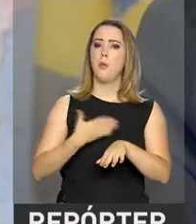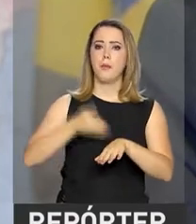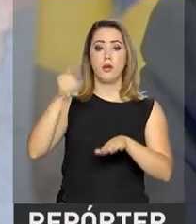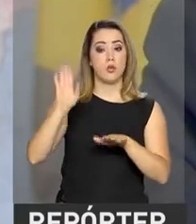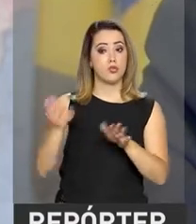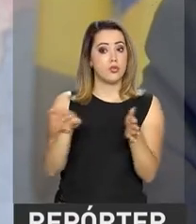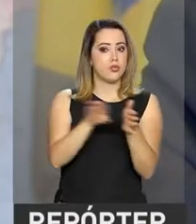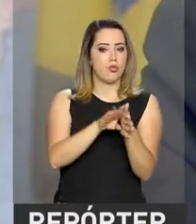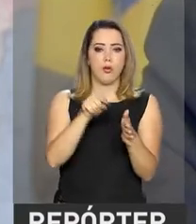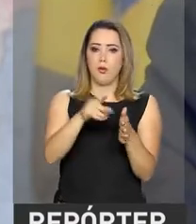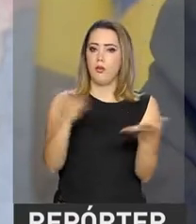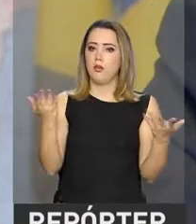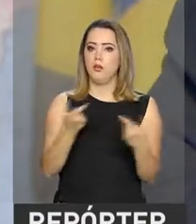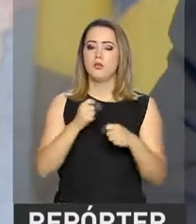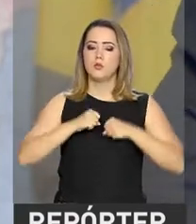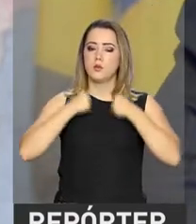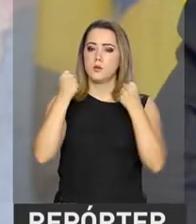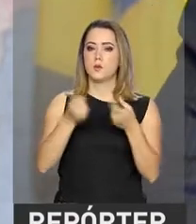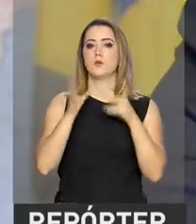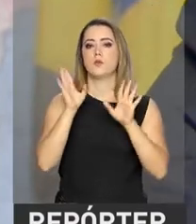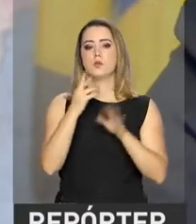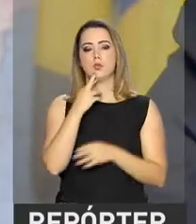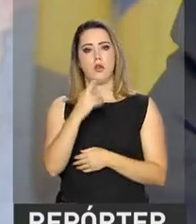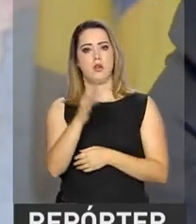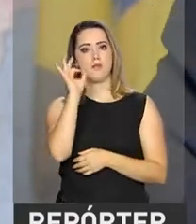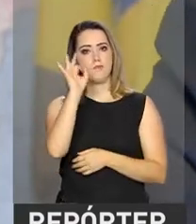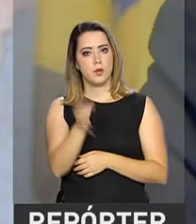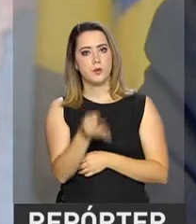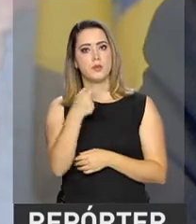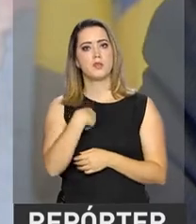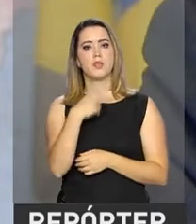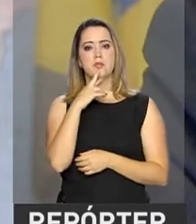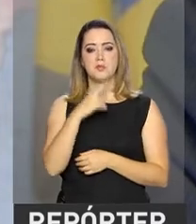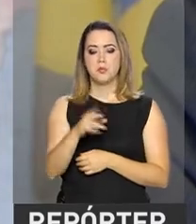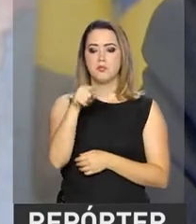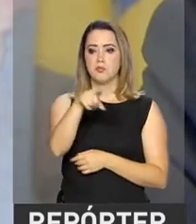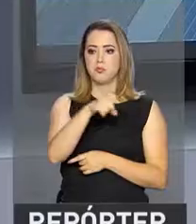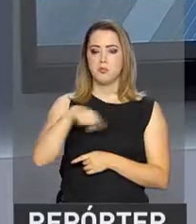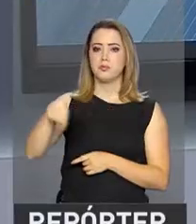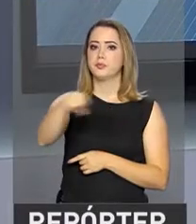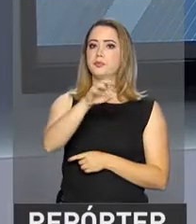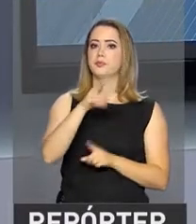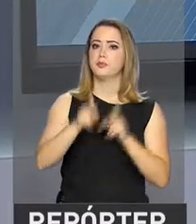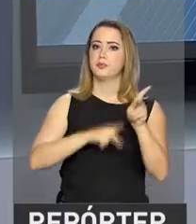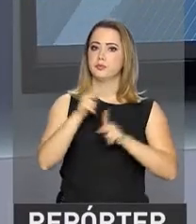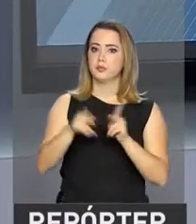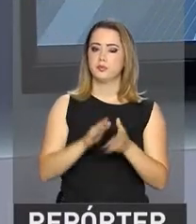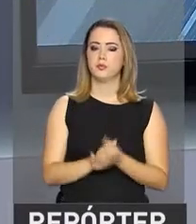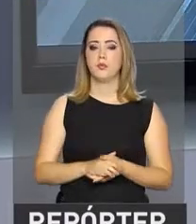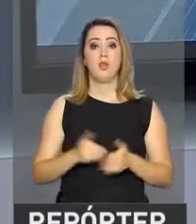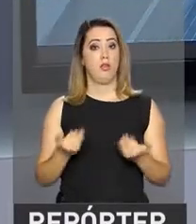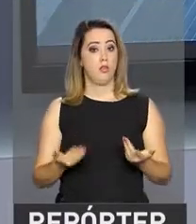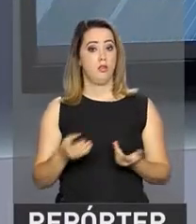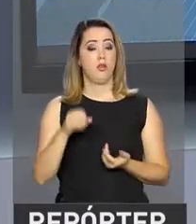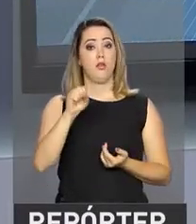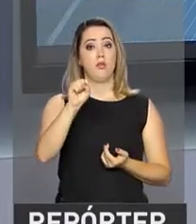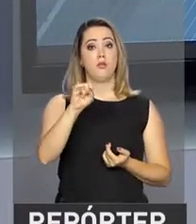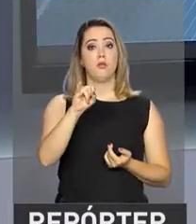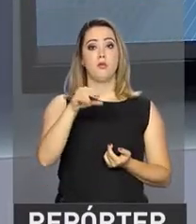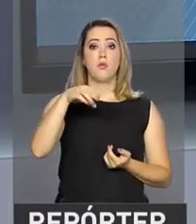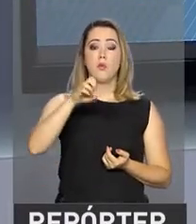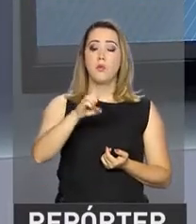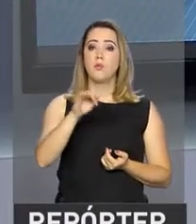nosso esforço tem resultado gera resultados na população o cene fácil disponível no sistema